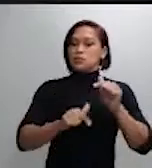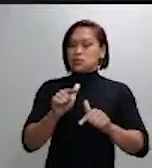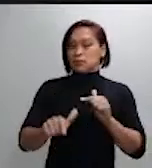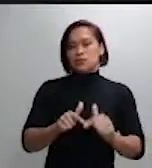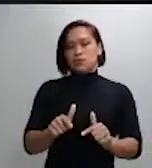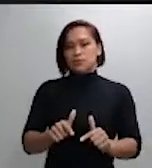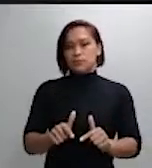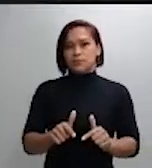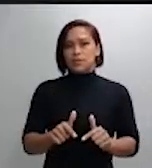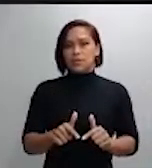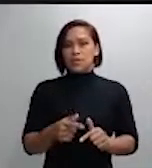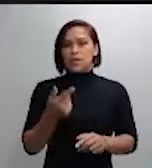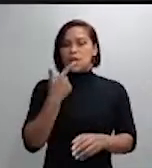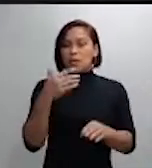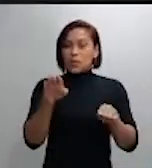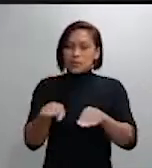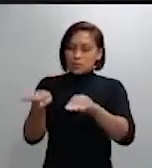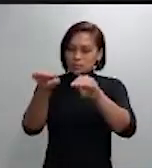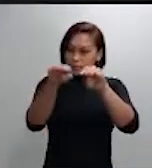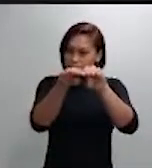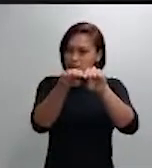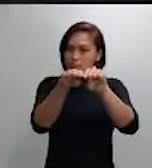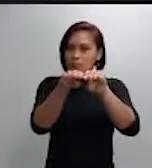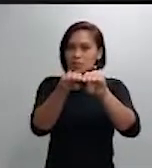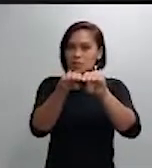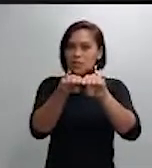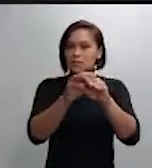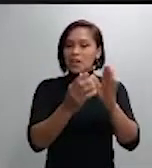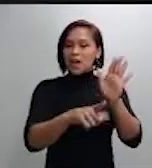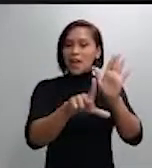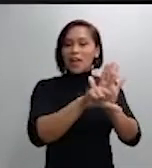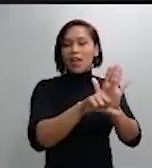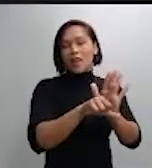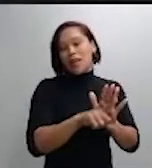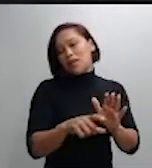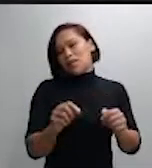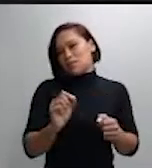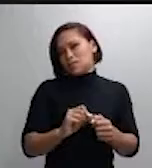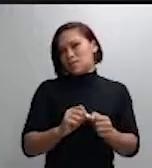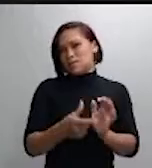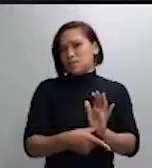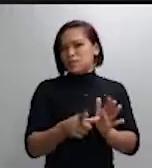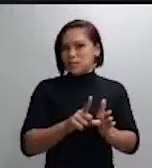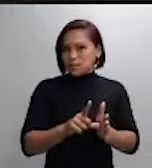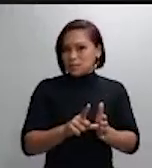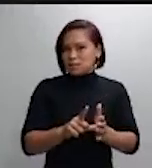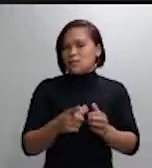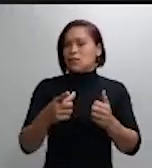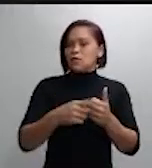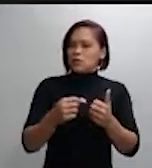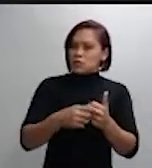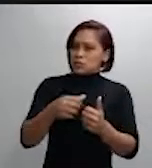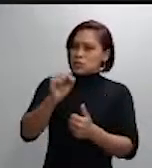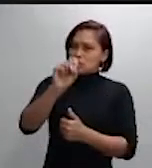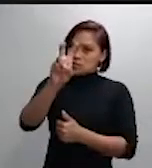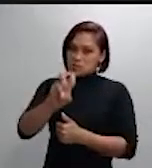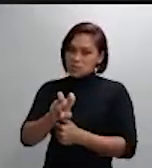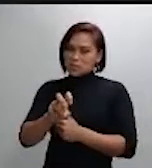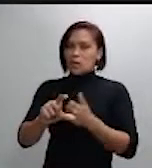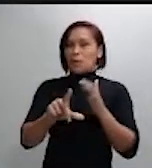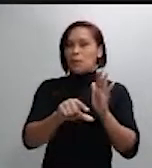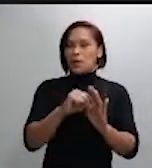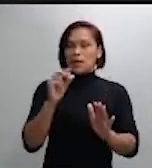se fala em equidade, a própria lei já o fez. O que que fez a lei, o artigo 85, parágrafo 3º?